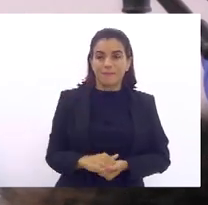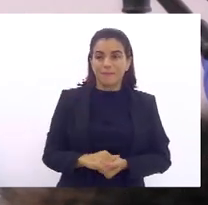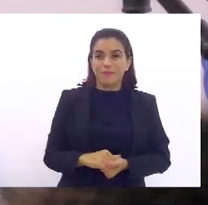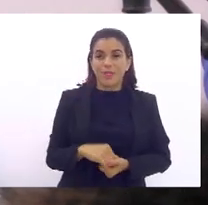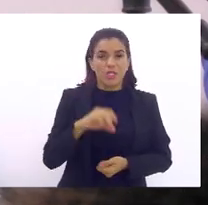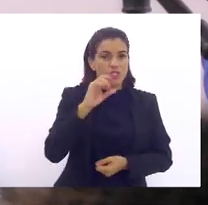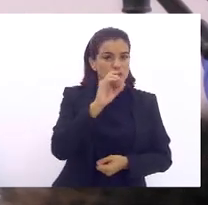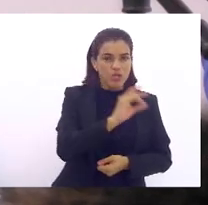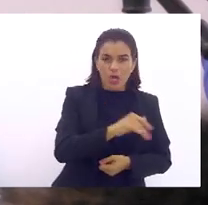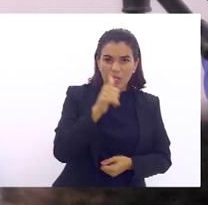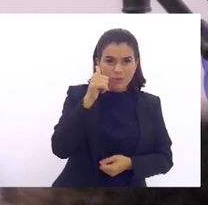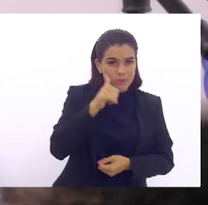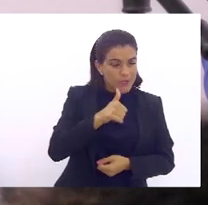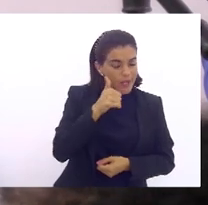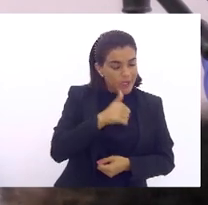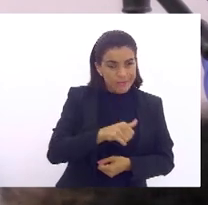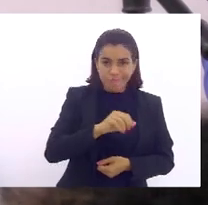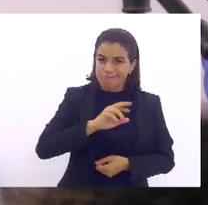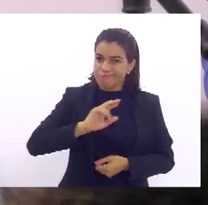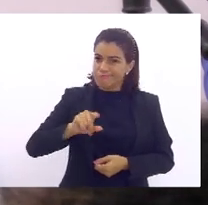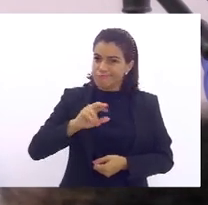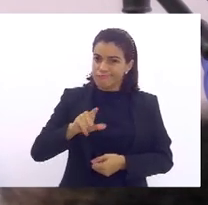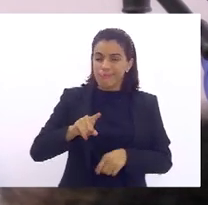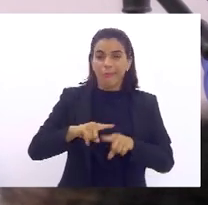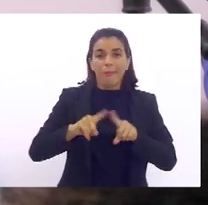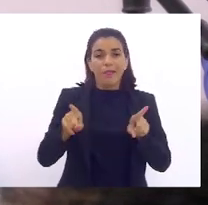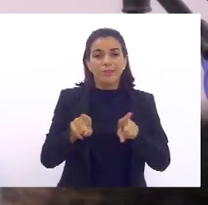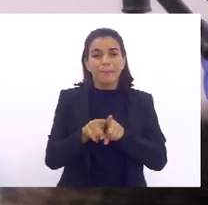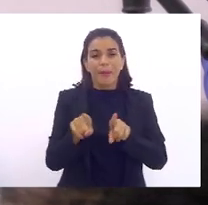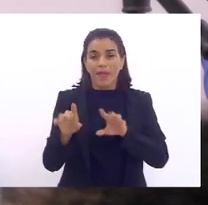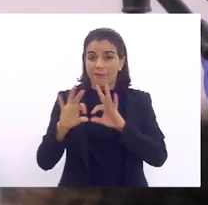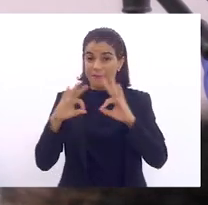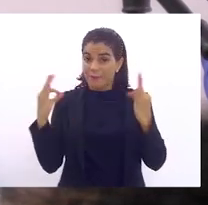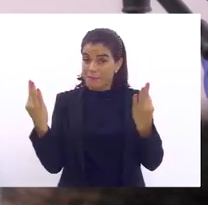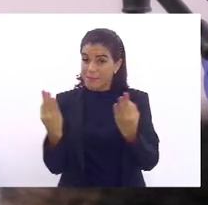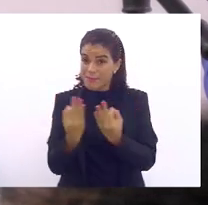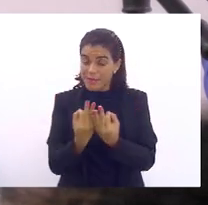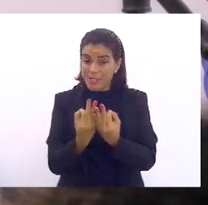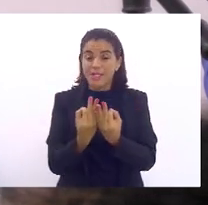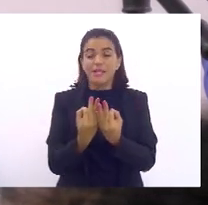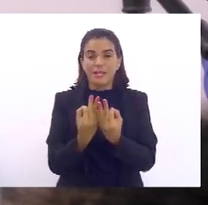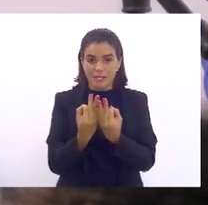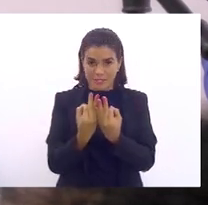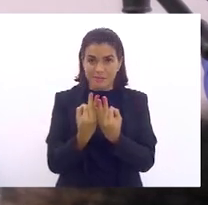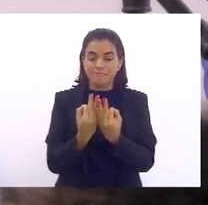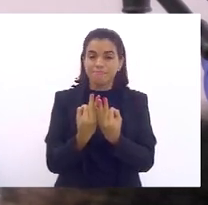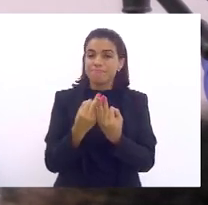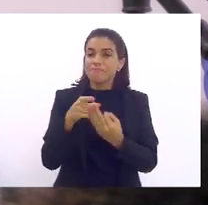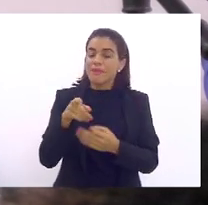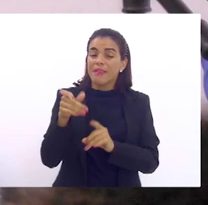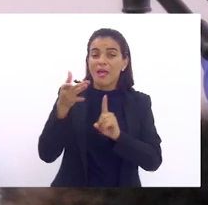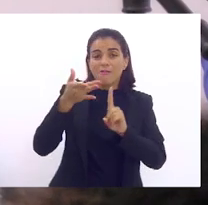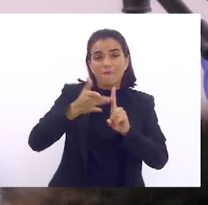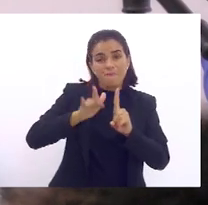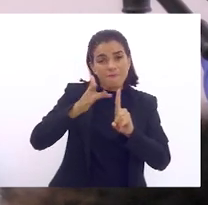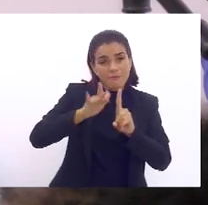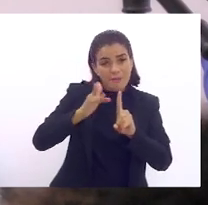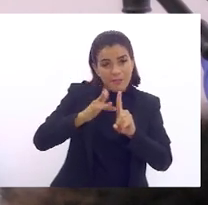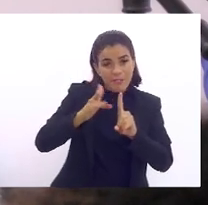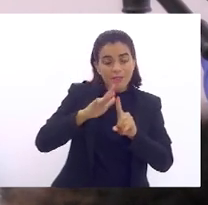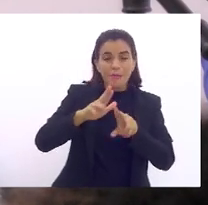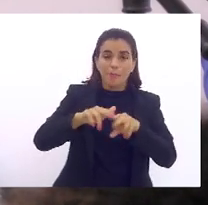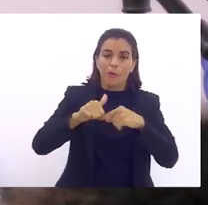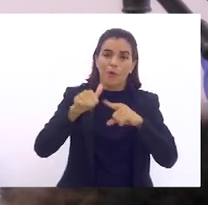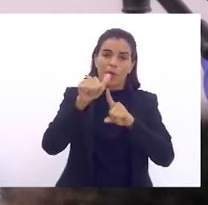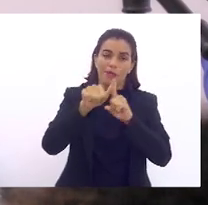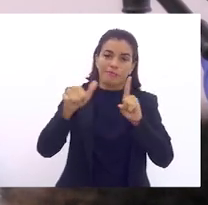só as mulheres mas inclusive os parentes dessas mulheres que que são vitimadas pelo crime de